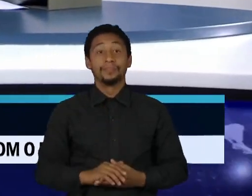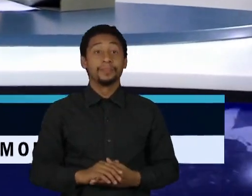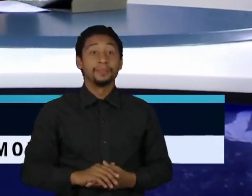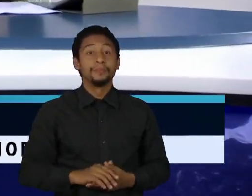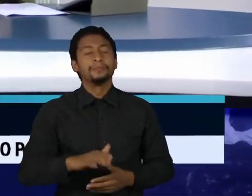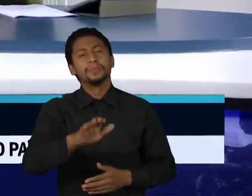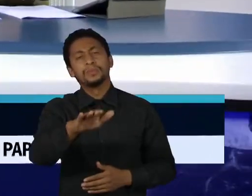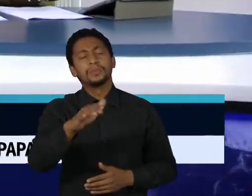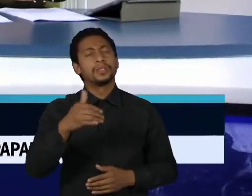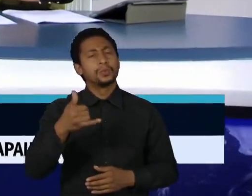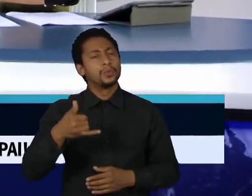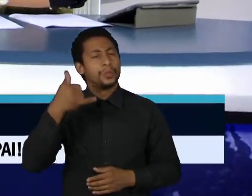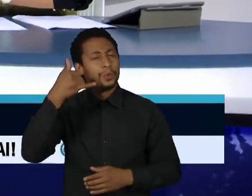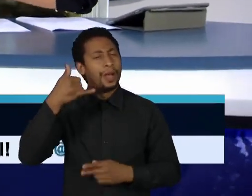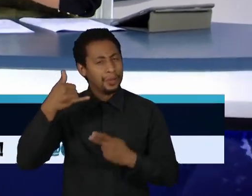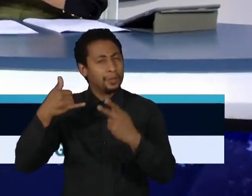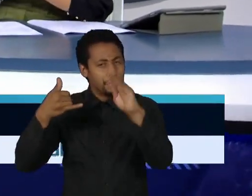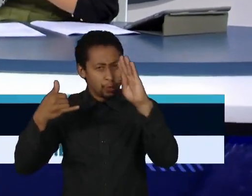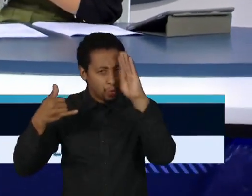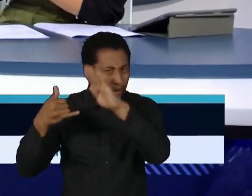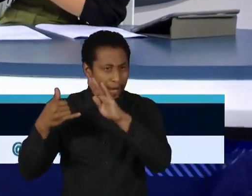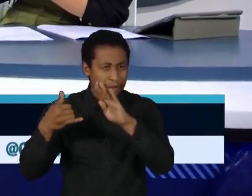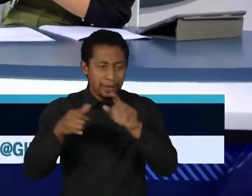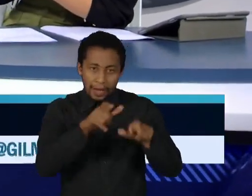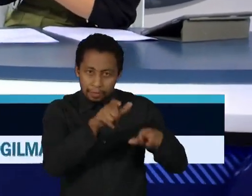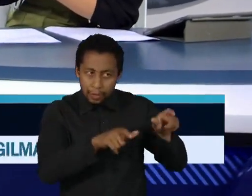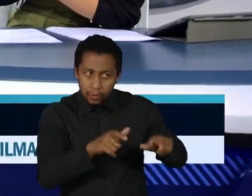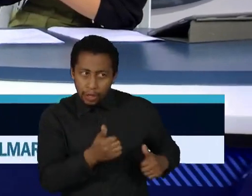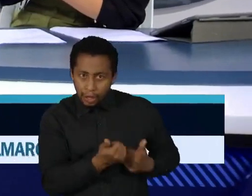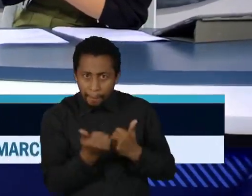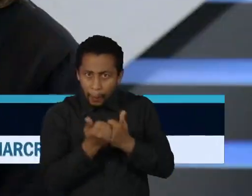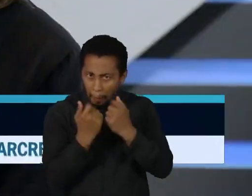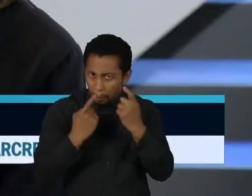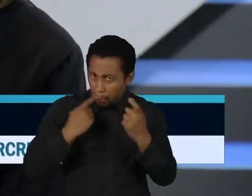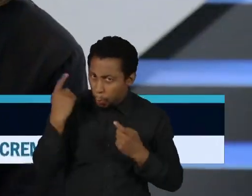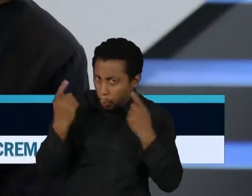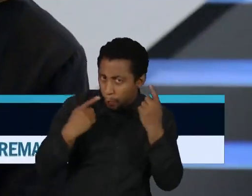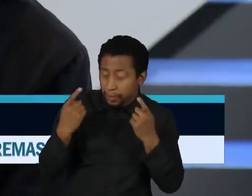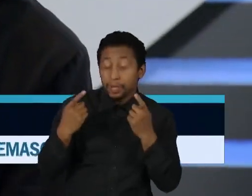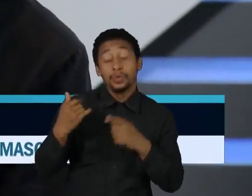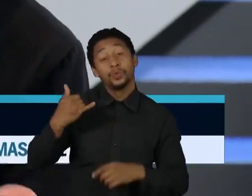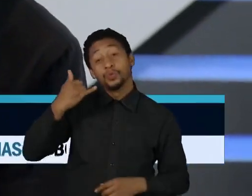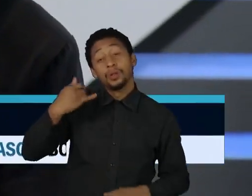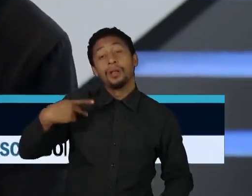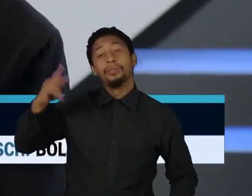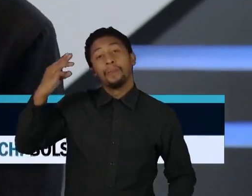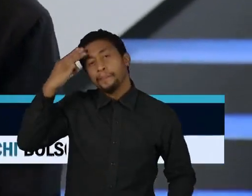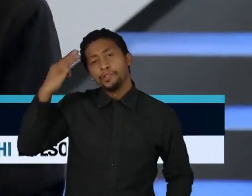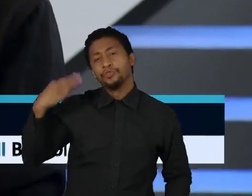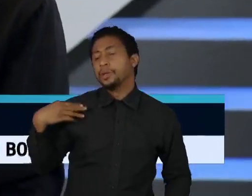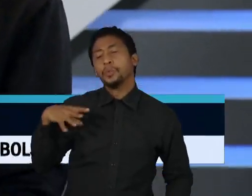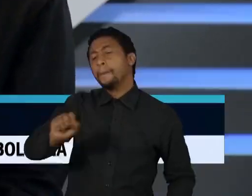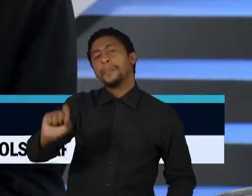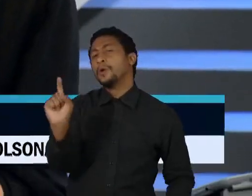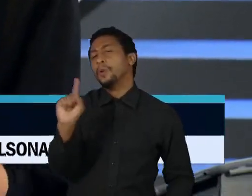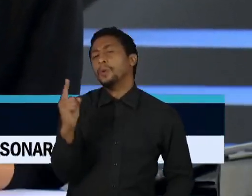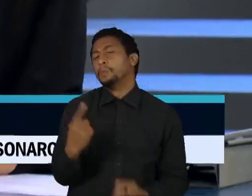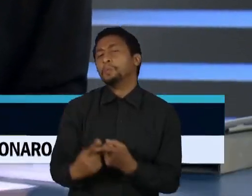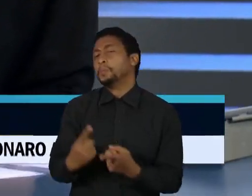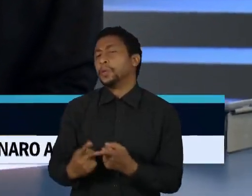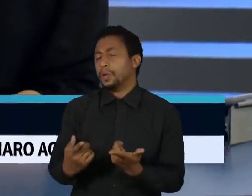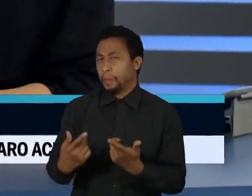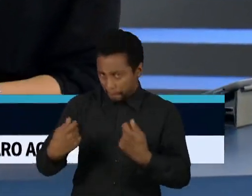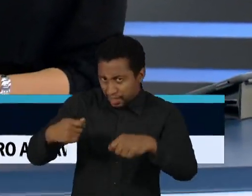Bolsonaro preocupa aliados e por que o celular da Michelle não foi apreendido ou deveria ter sido apreendido?